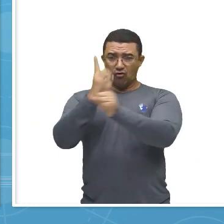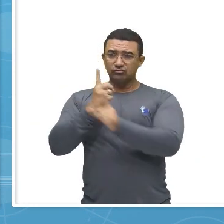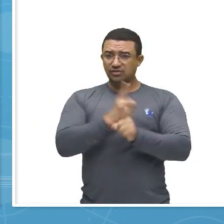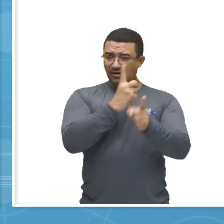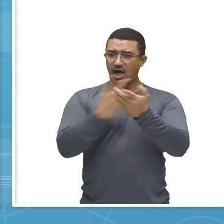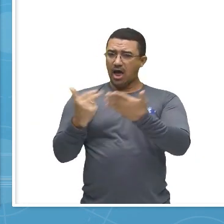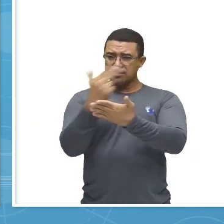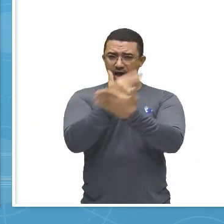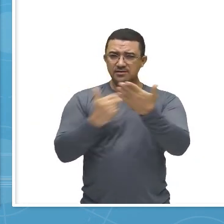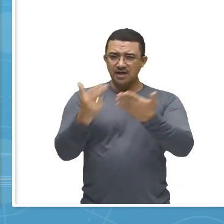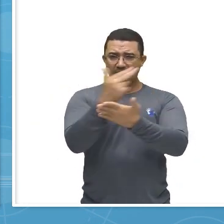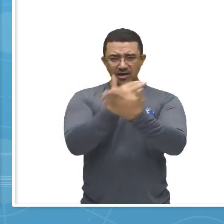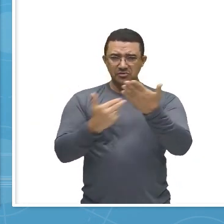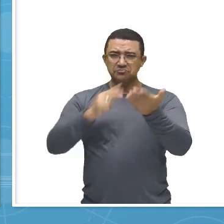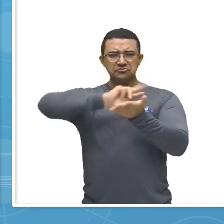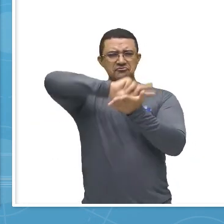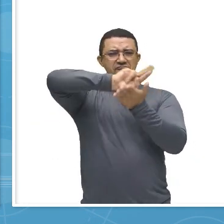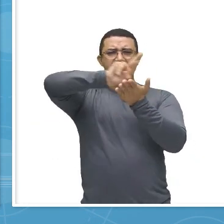charges sobre